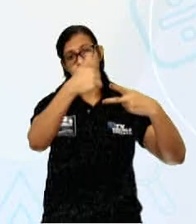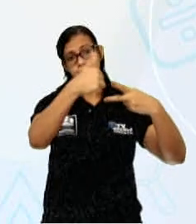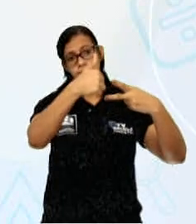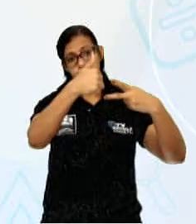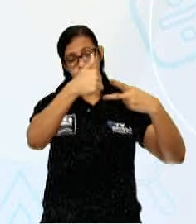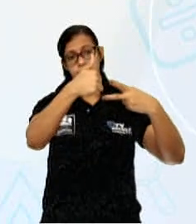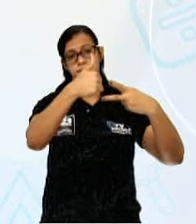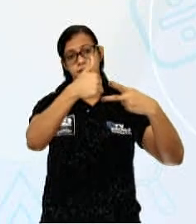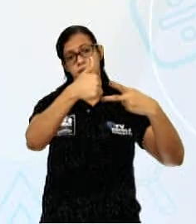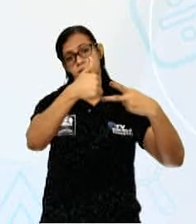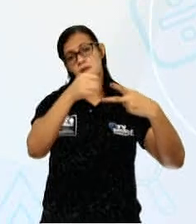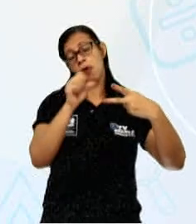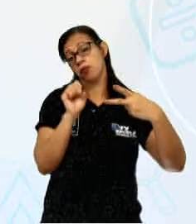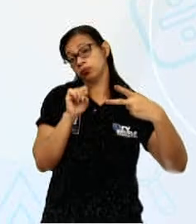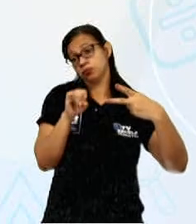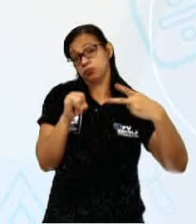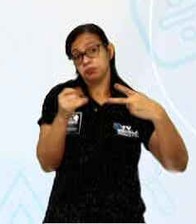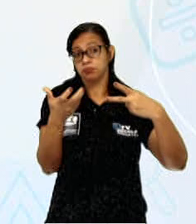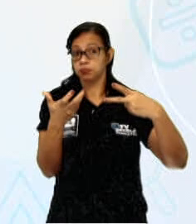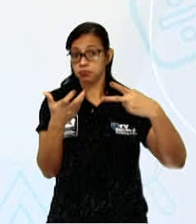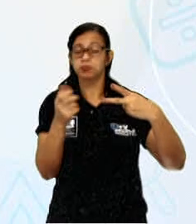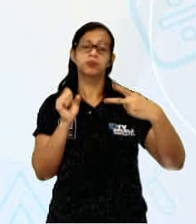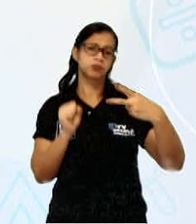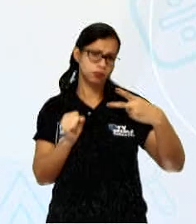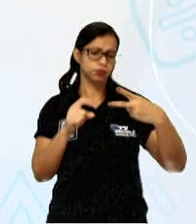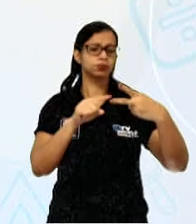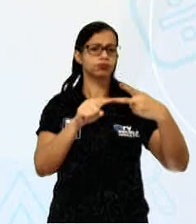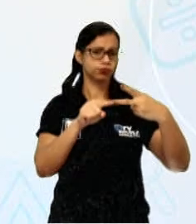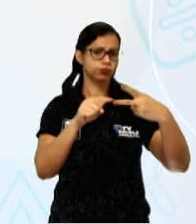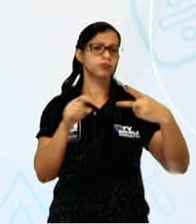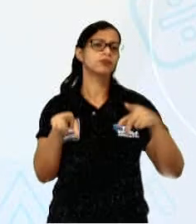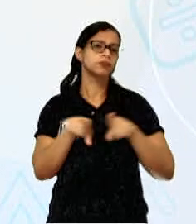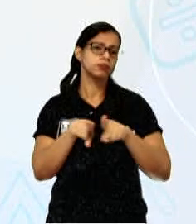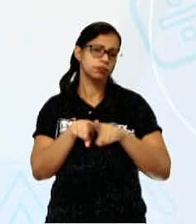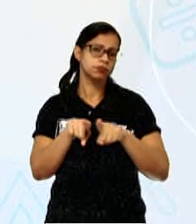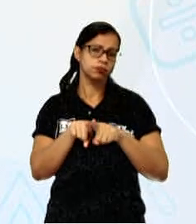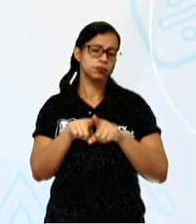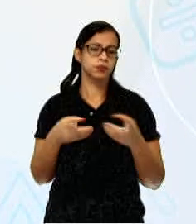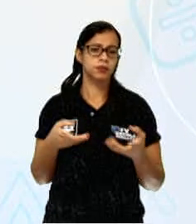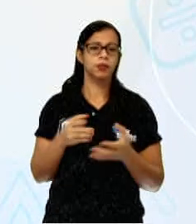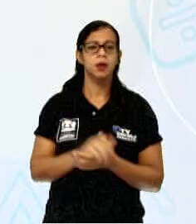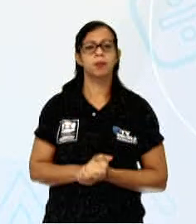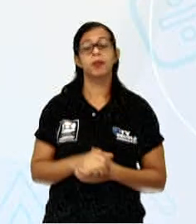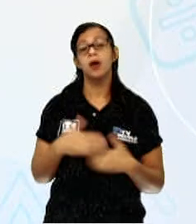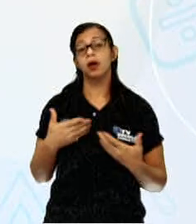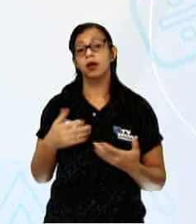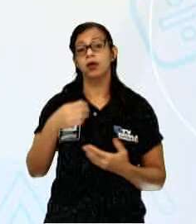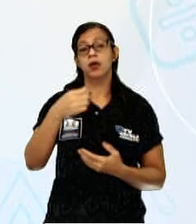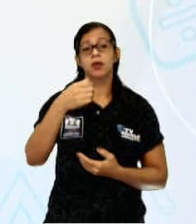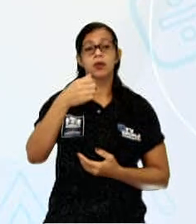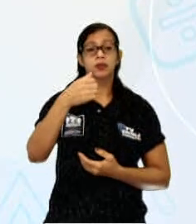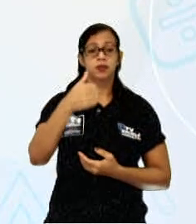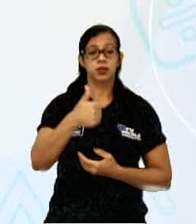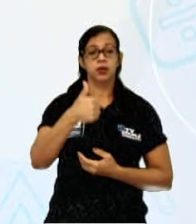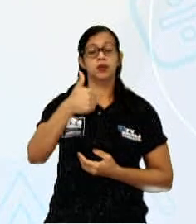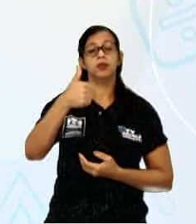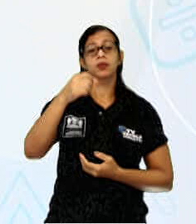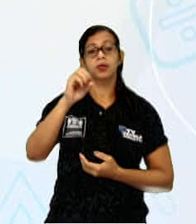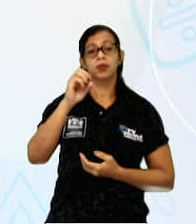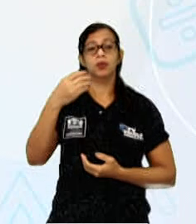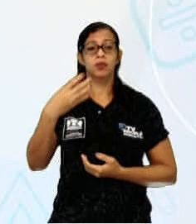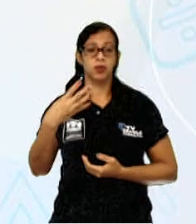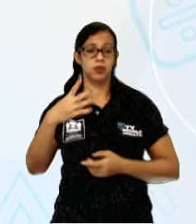mas poderíamos escolher também acho que duas últimas Olha só 104 mais 40 é igual a